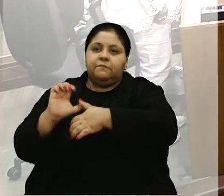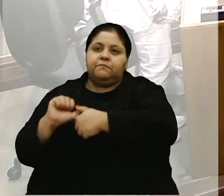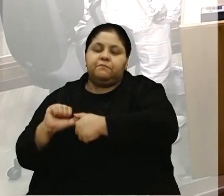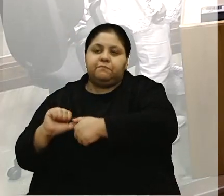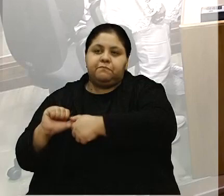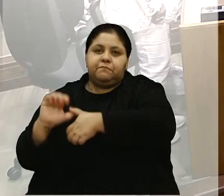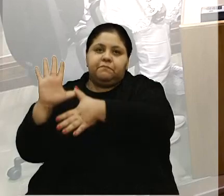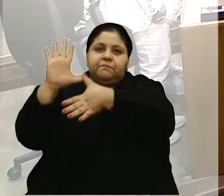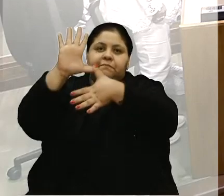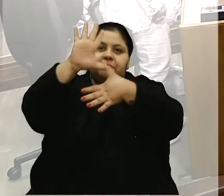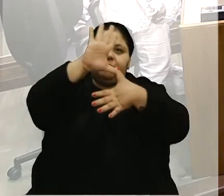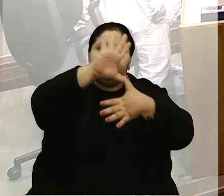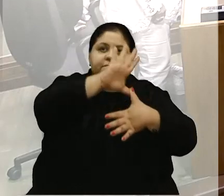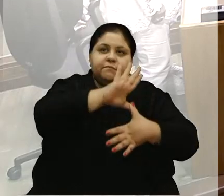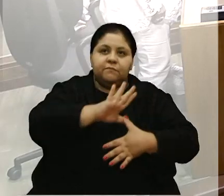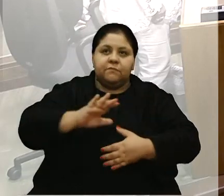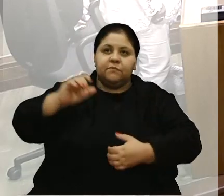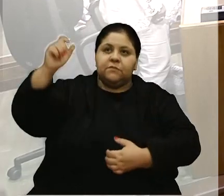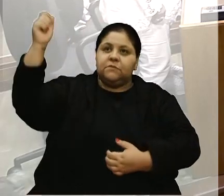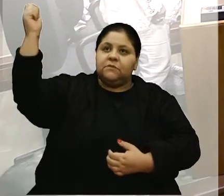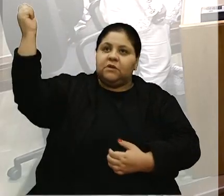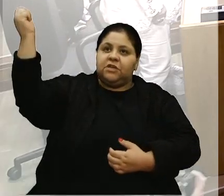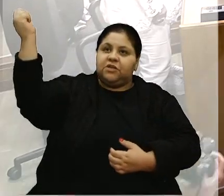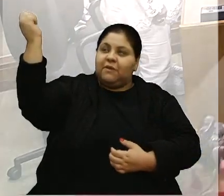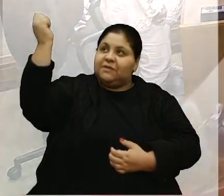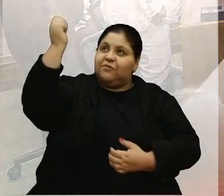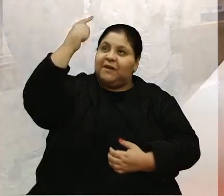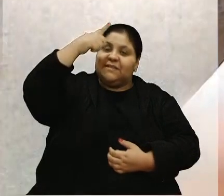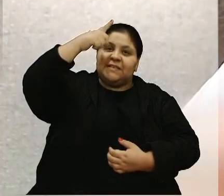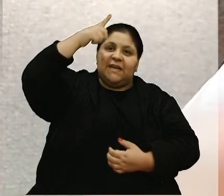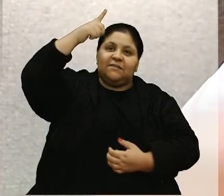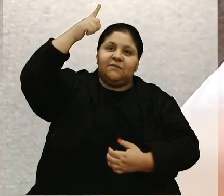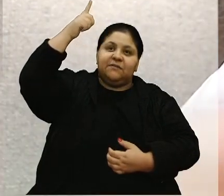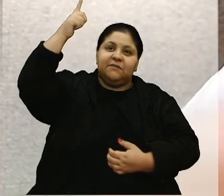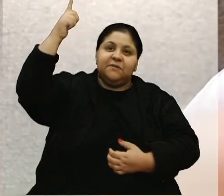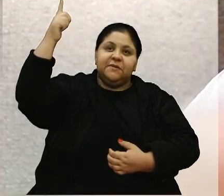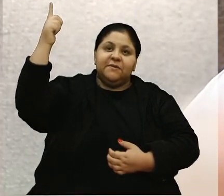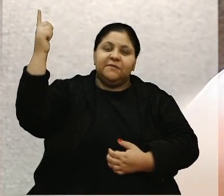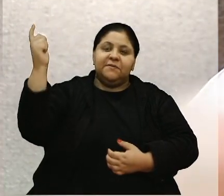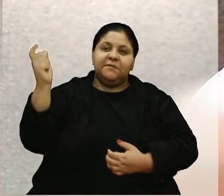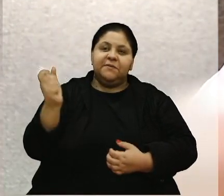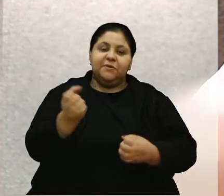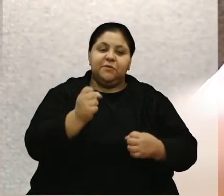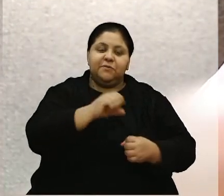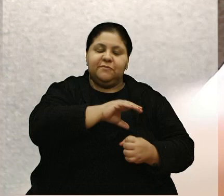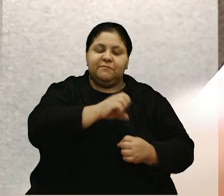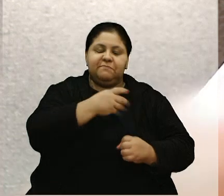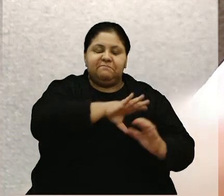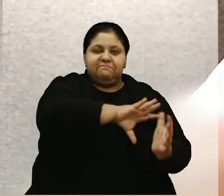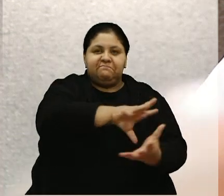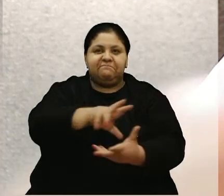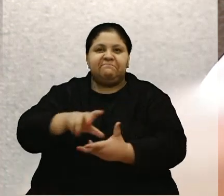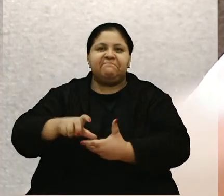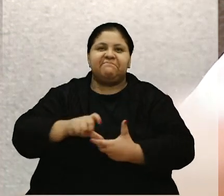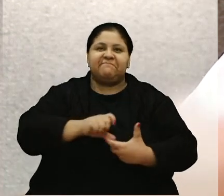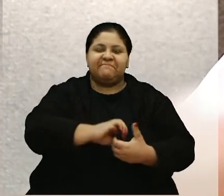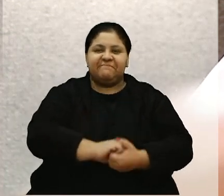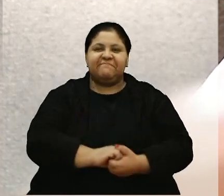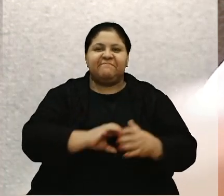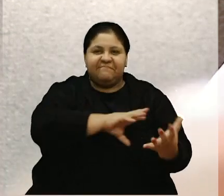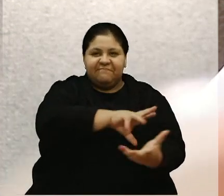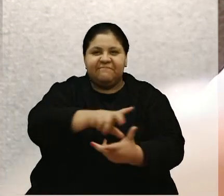Brasil, florão da América, iluminado ao sol do novo mundo. Do que